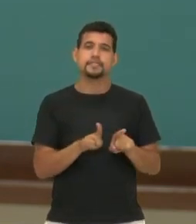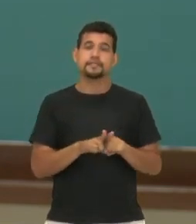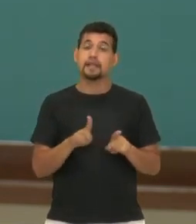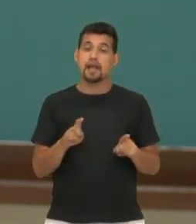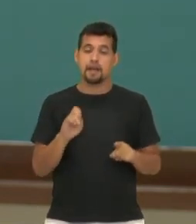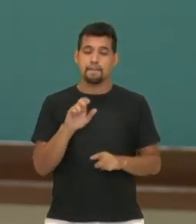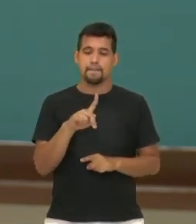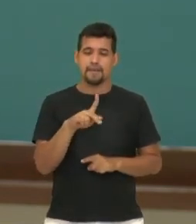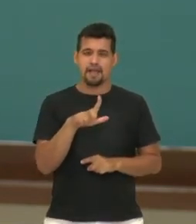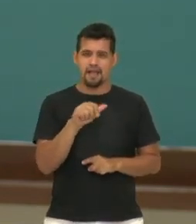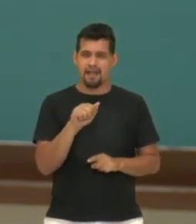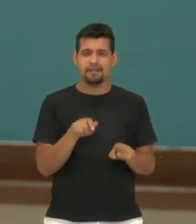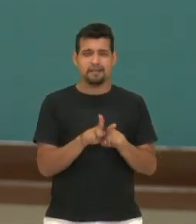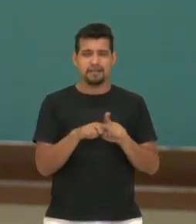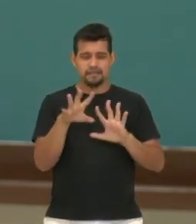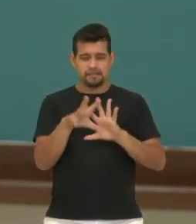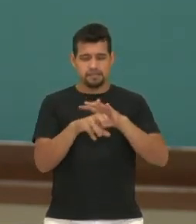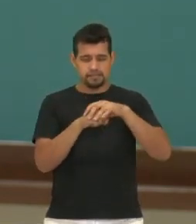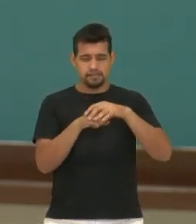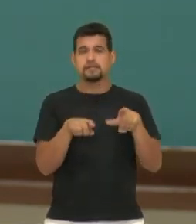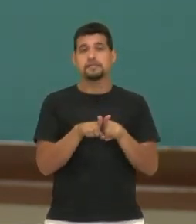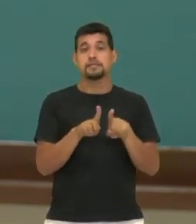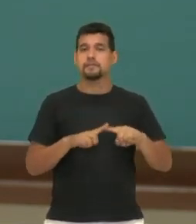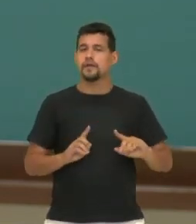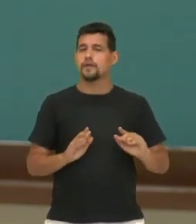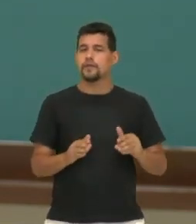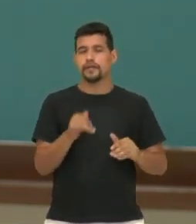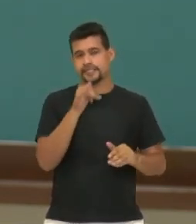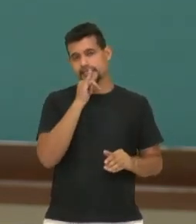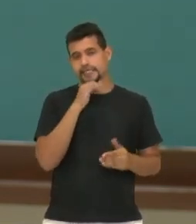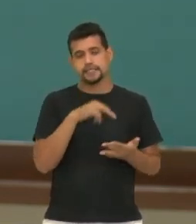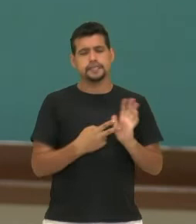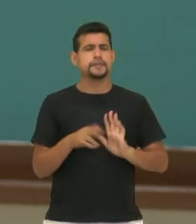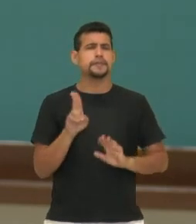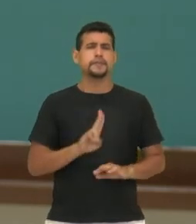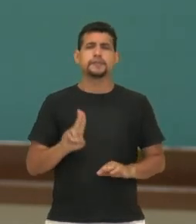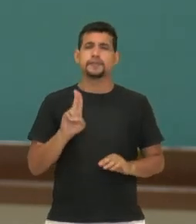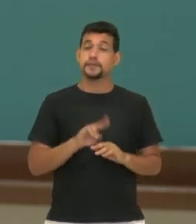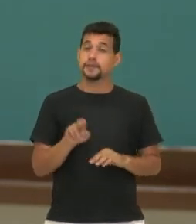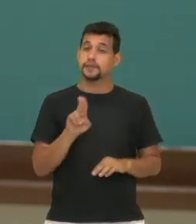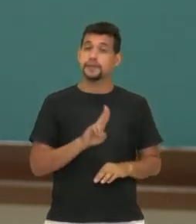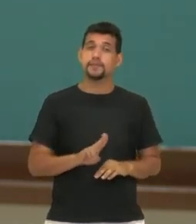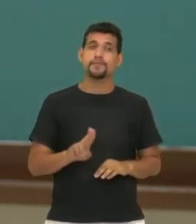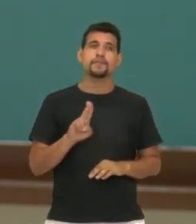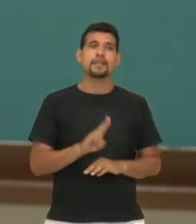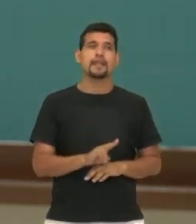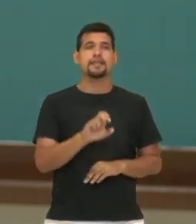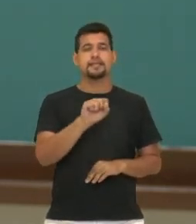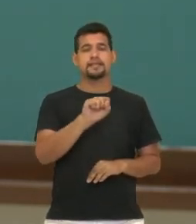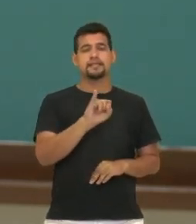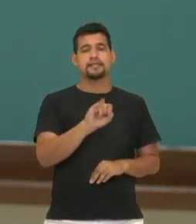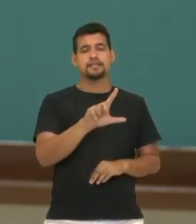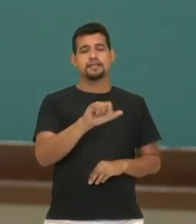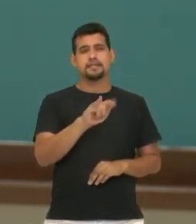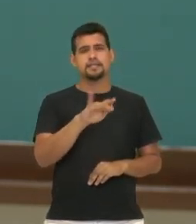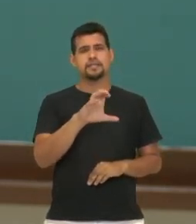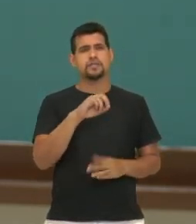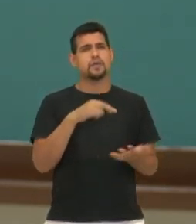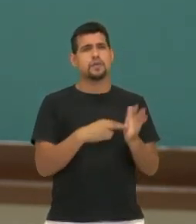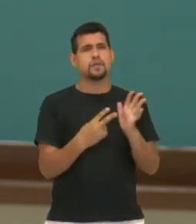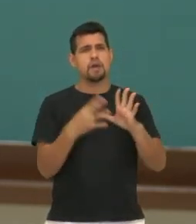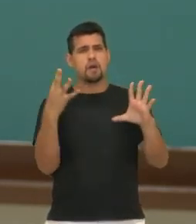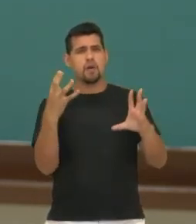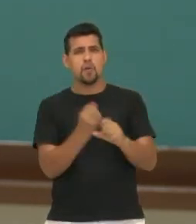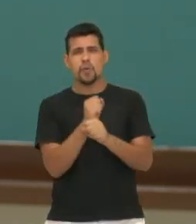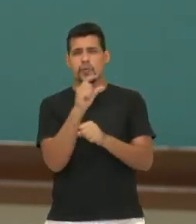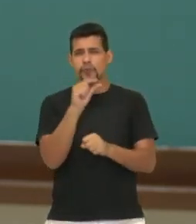placa absorve um pouco dessa energia. Hoje em dia é utilizado a placa de silício, porque a placa de silício absorve